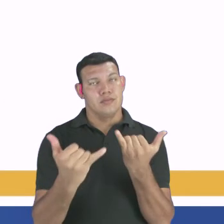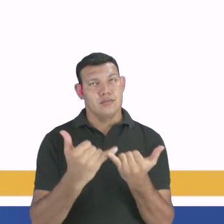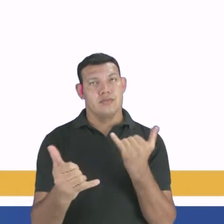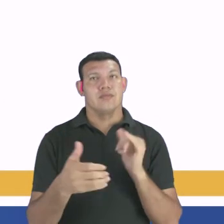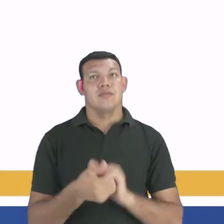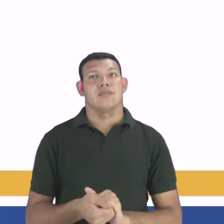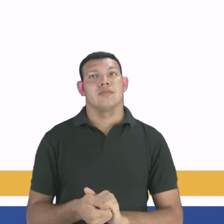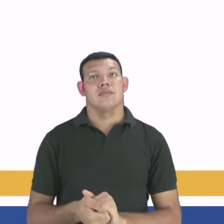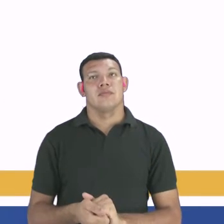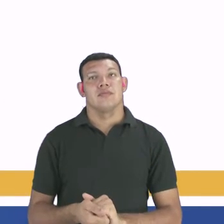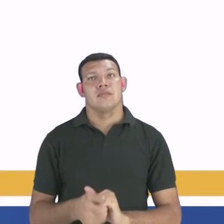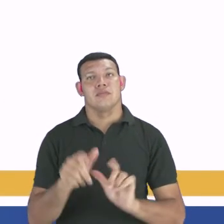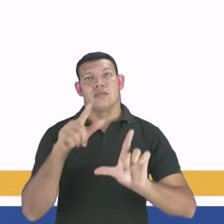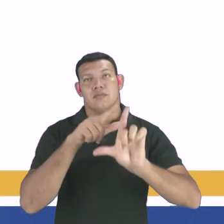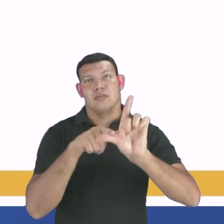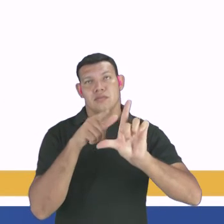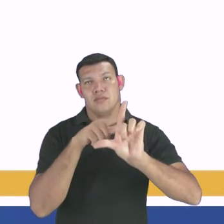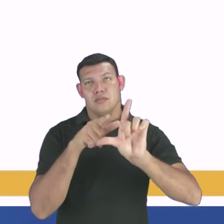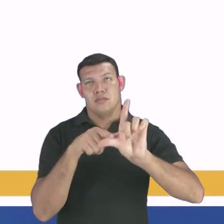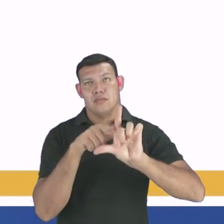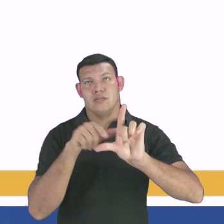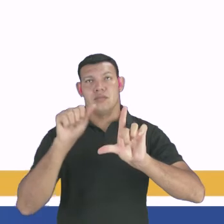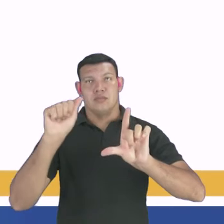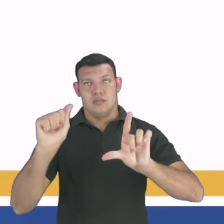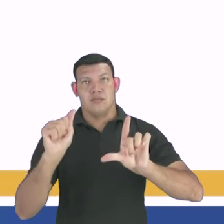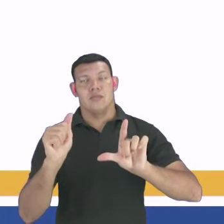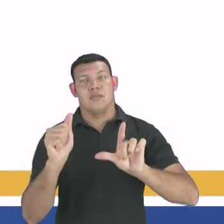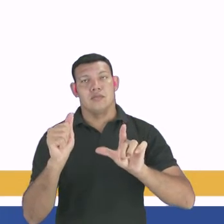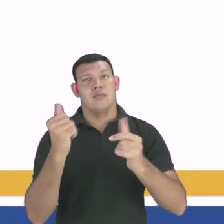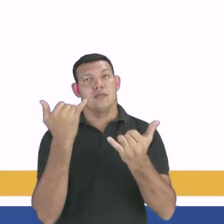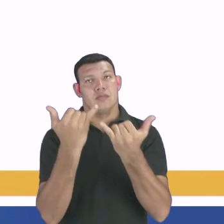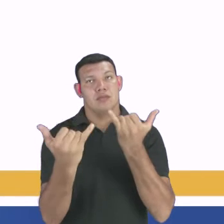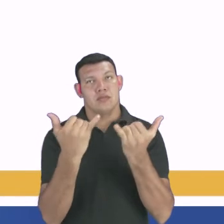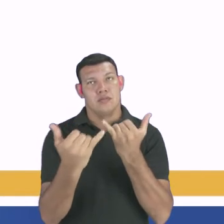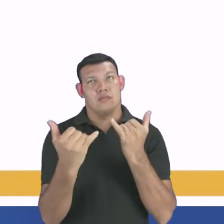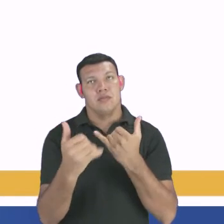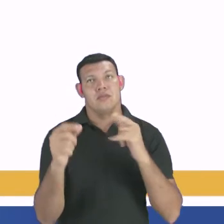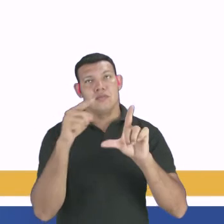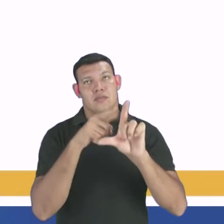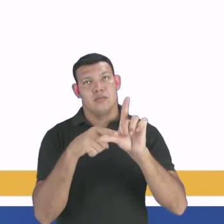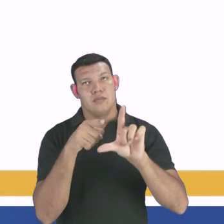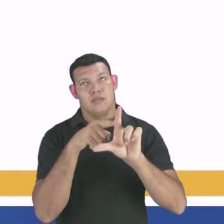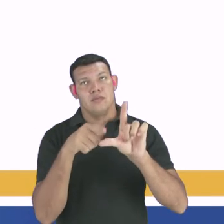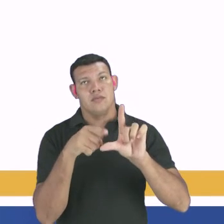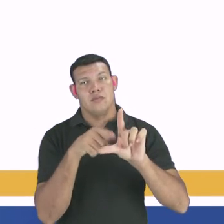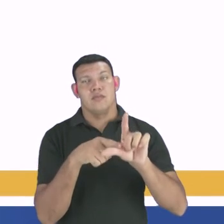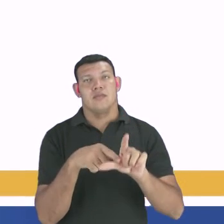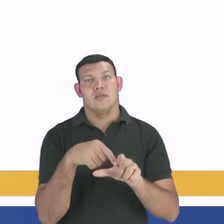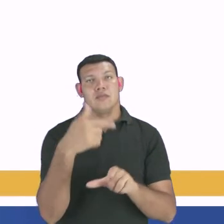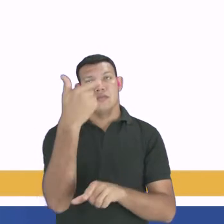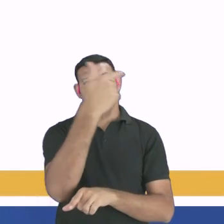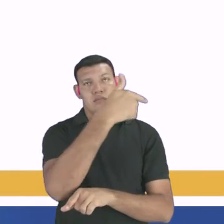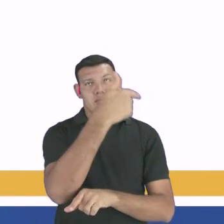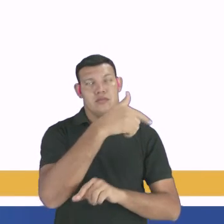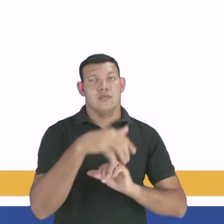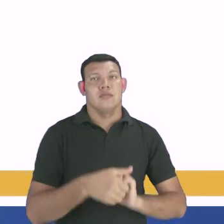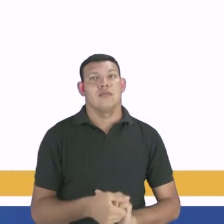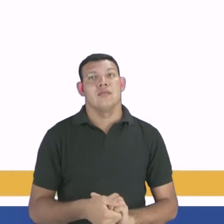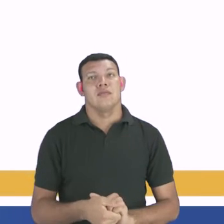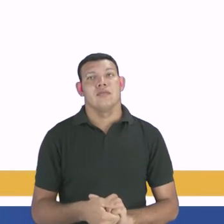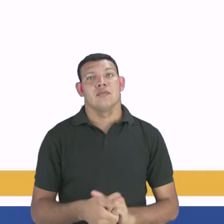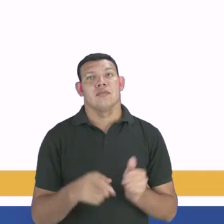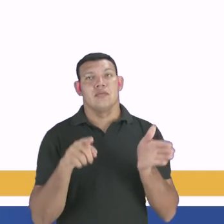ângulo a do primeiro quadrante é idêntico ao ângulo no segundo quadrante E aí quando